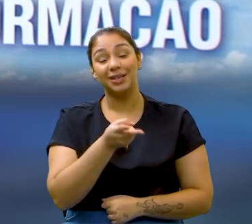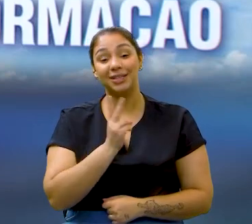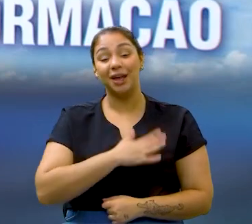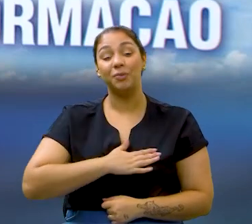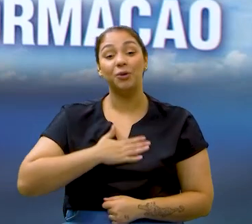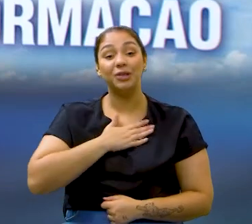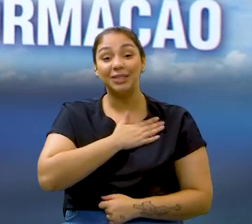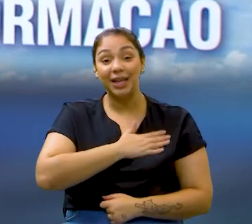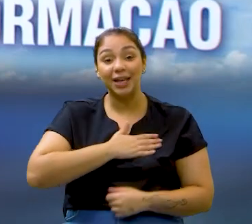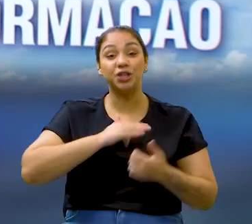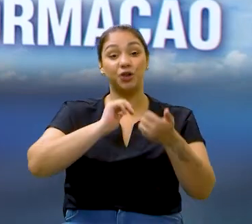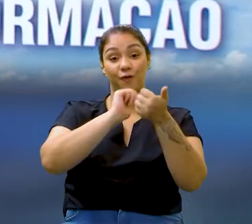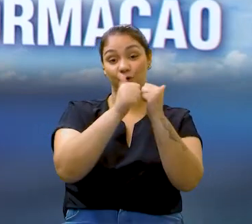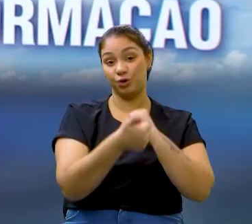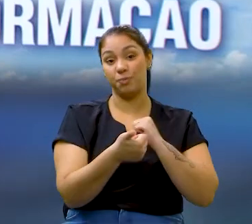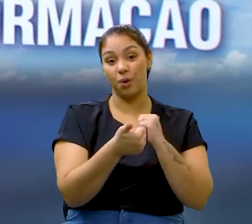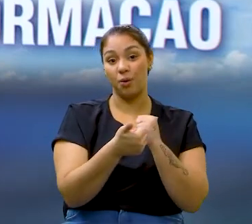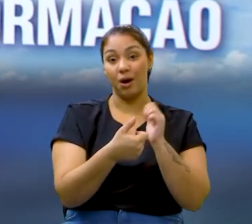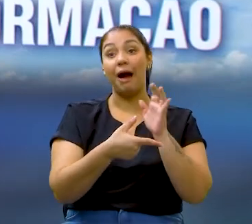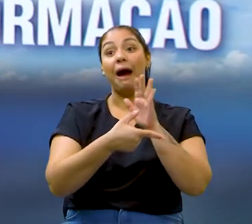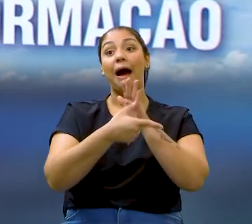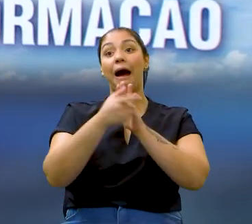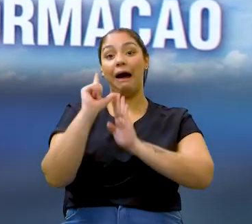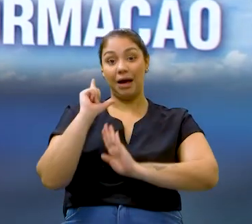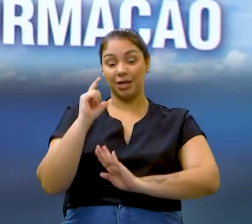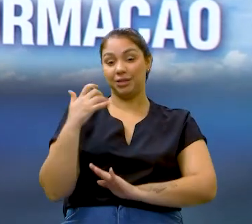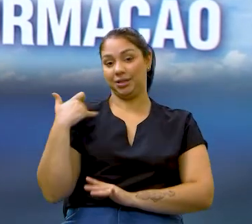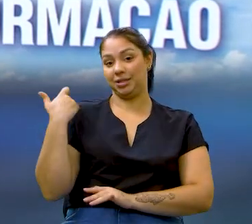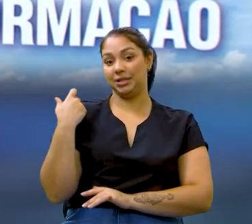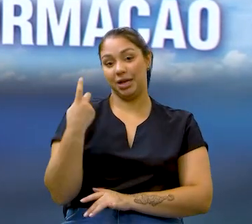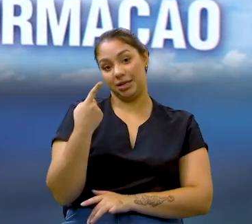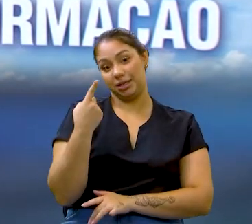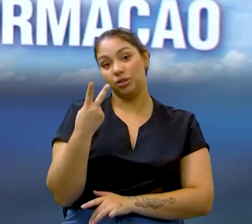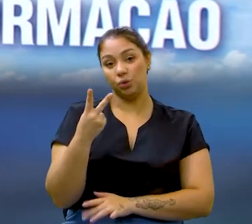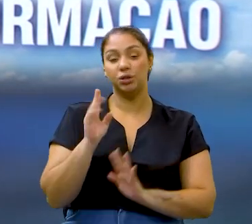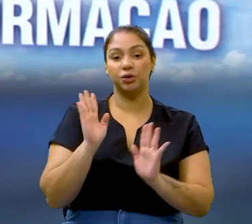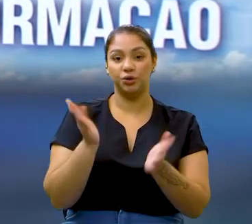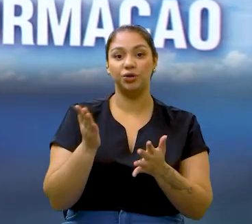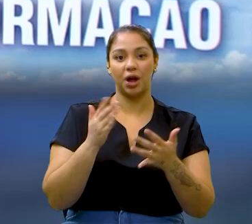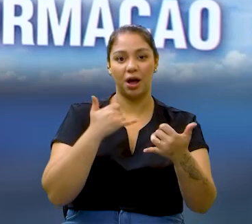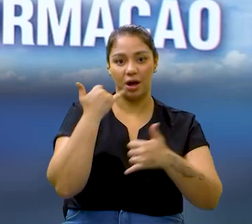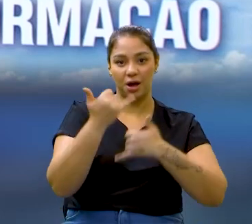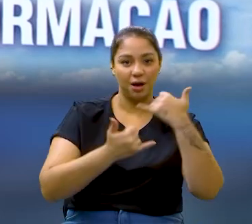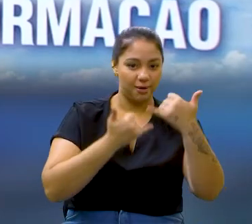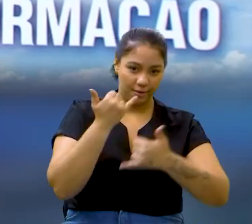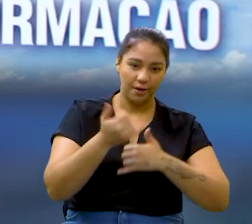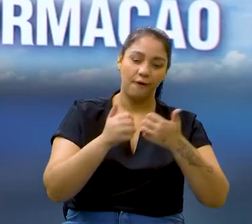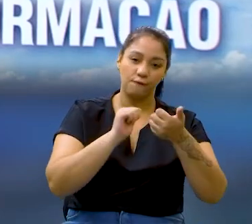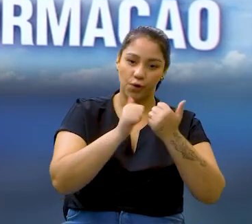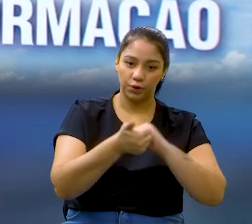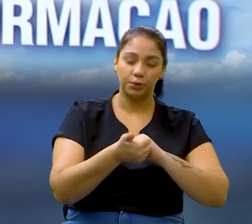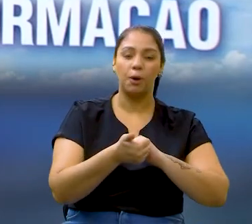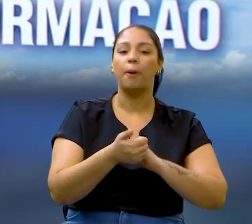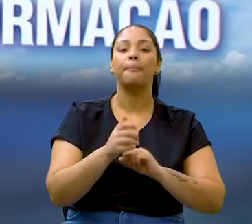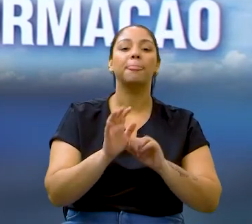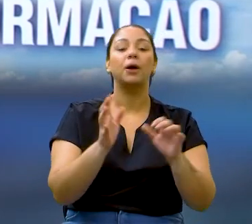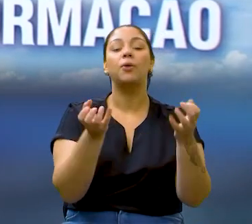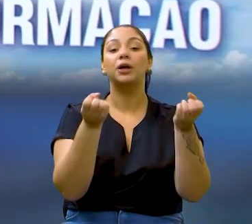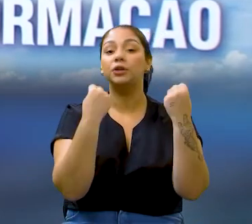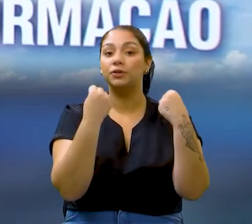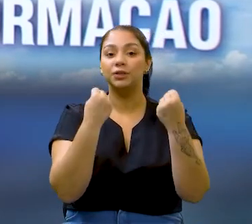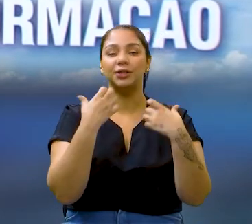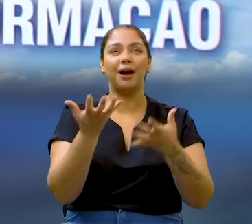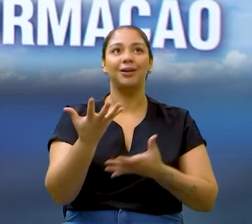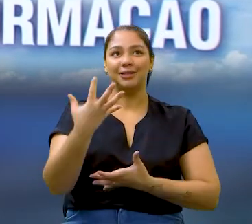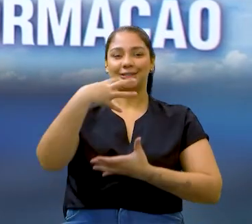sempre gostei do futebol. Antes de entrar no Semente, antes dos meus 12 anos, eu já jogava futebol, então a educação